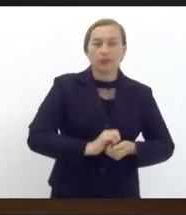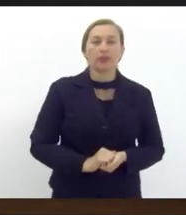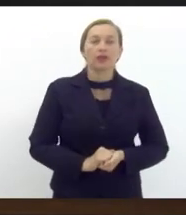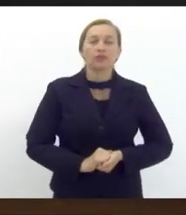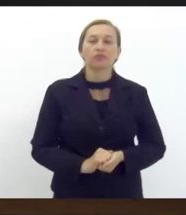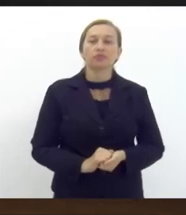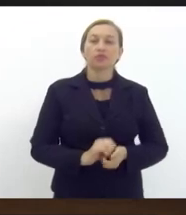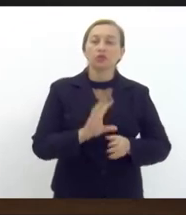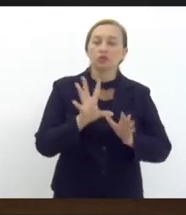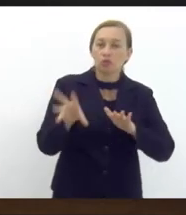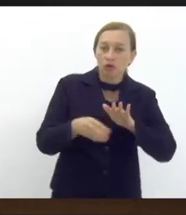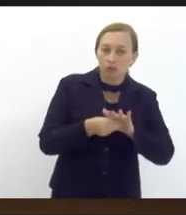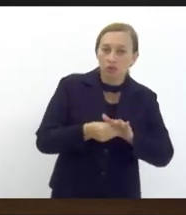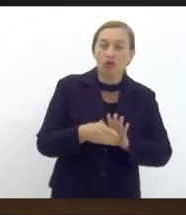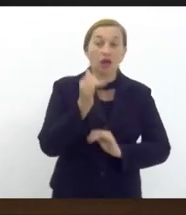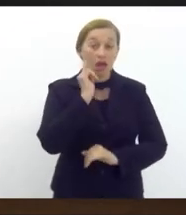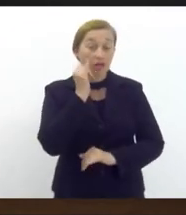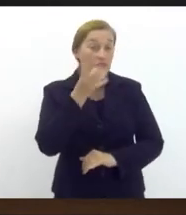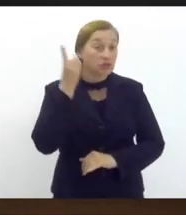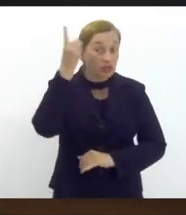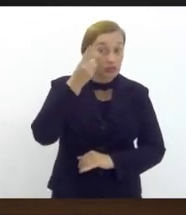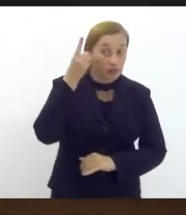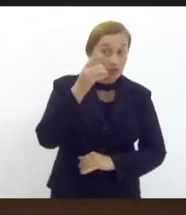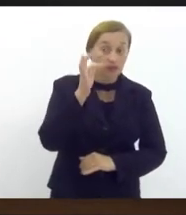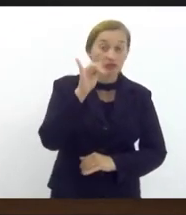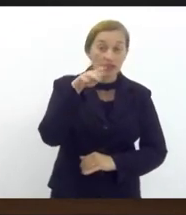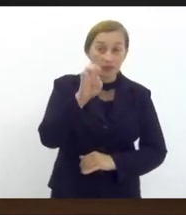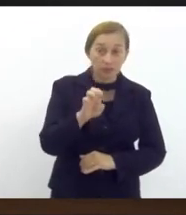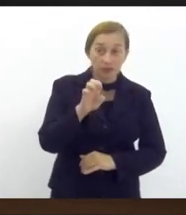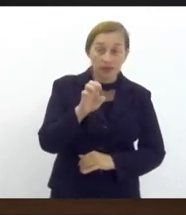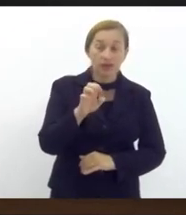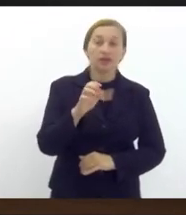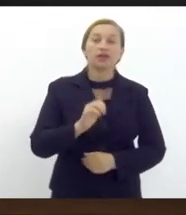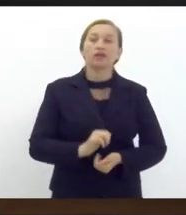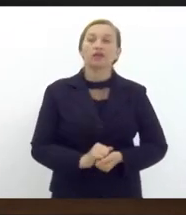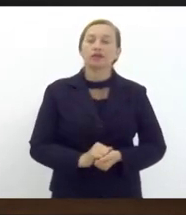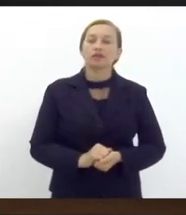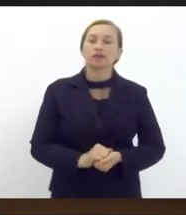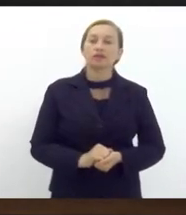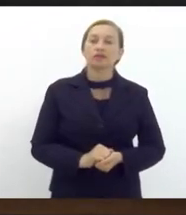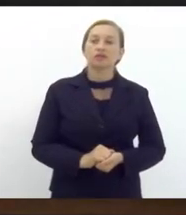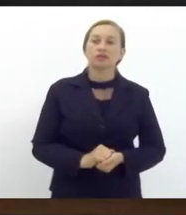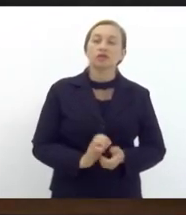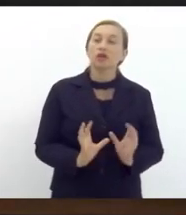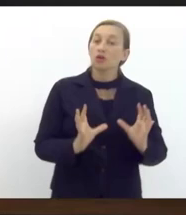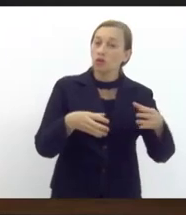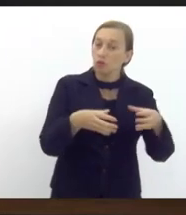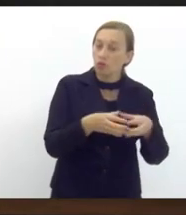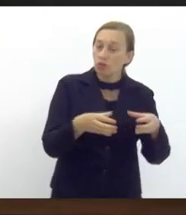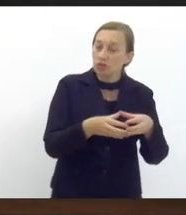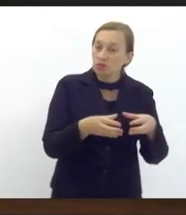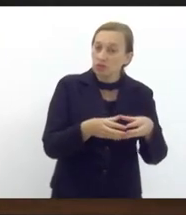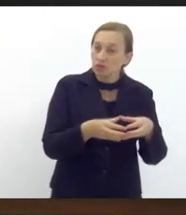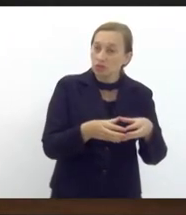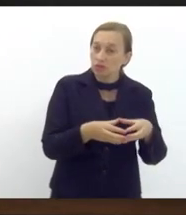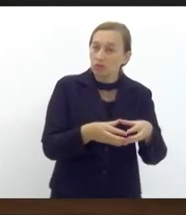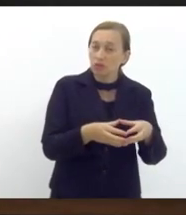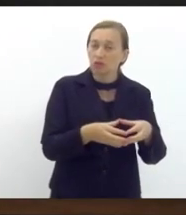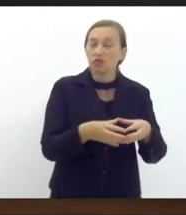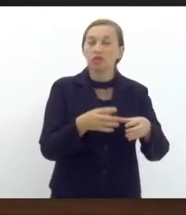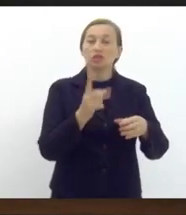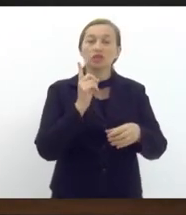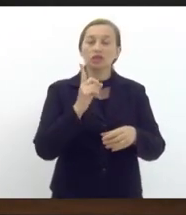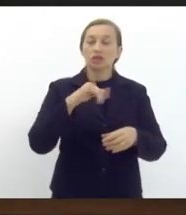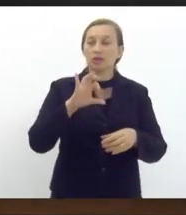com emendas relatou Deputado Felipe ravis dependente de Paris as comissões de Minas